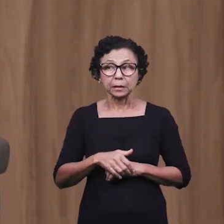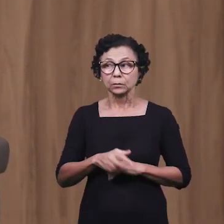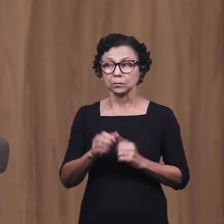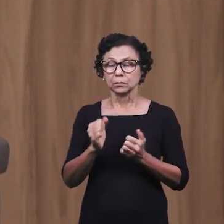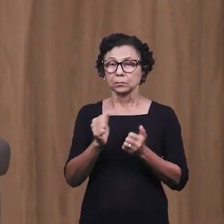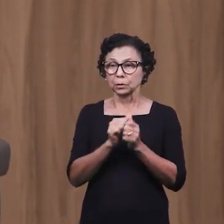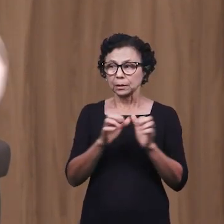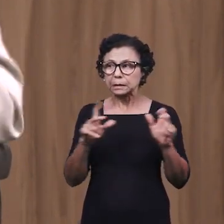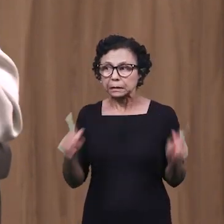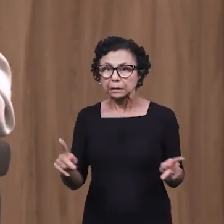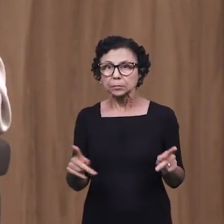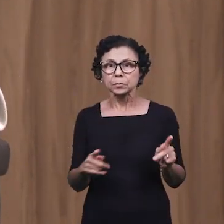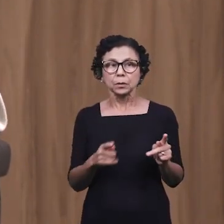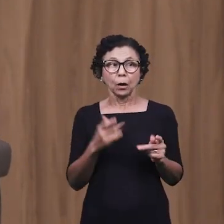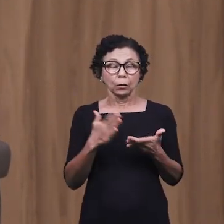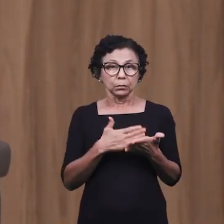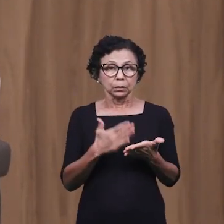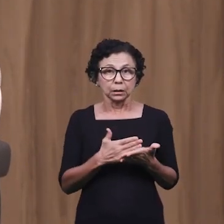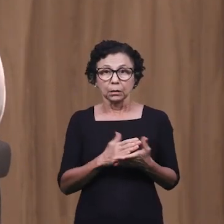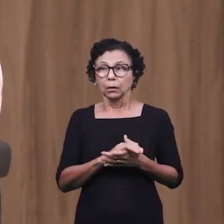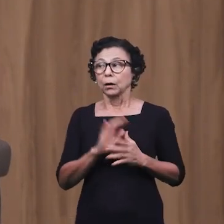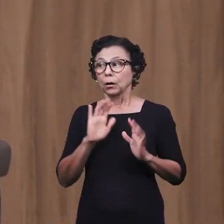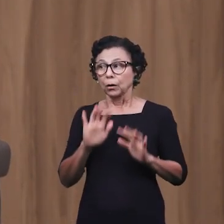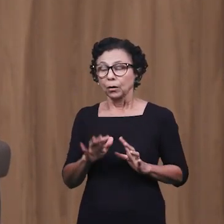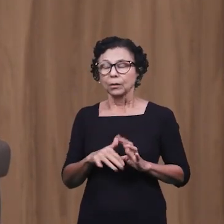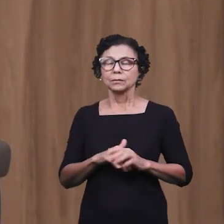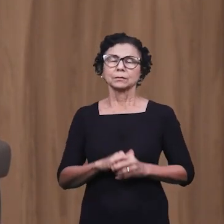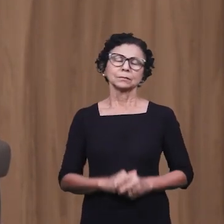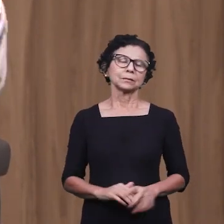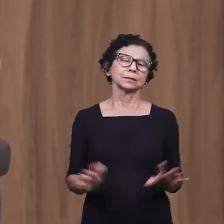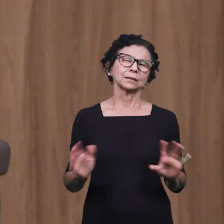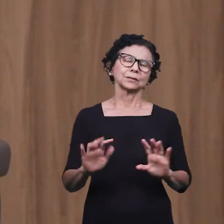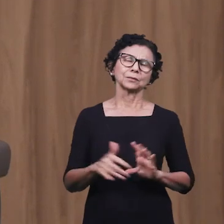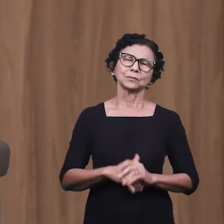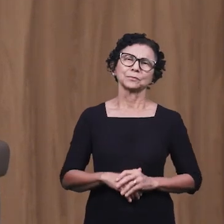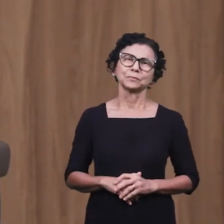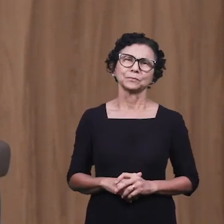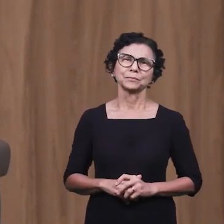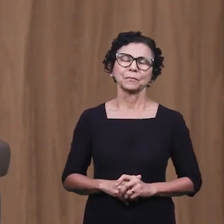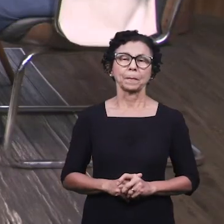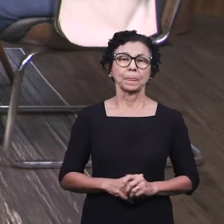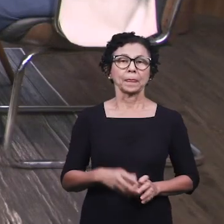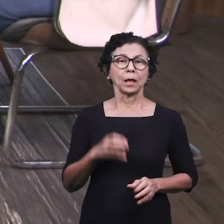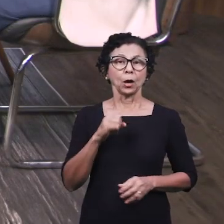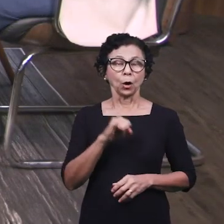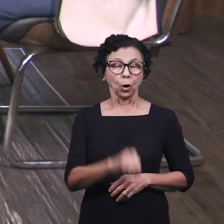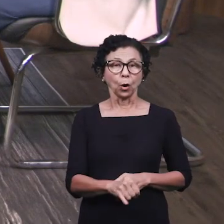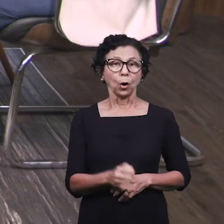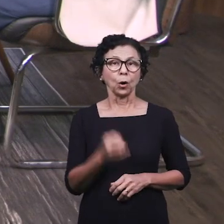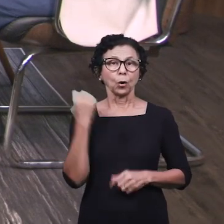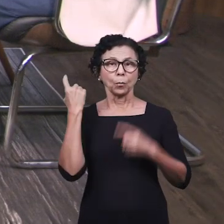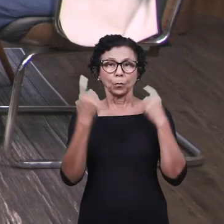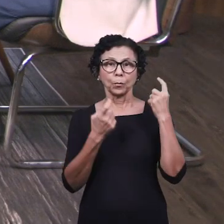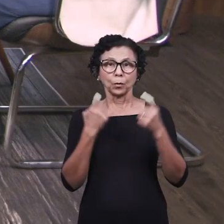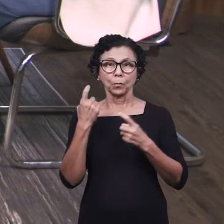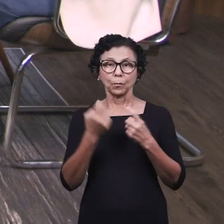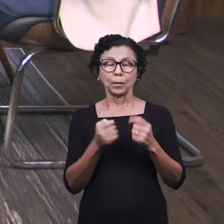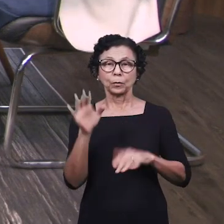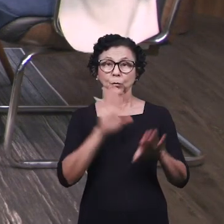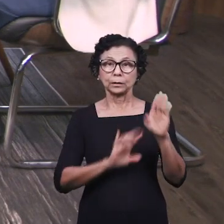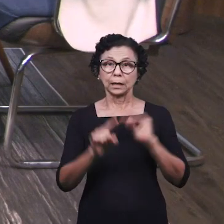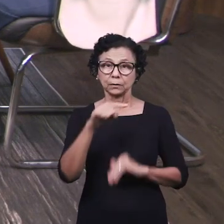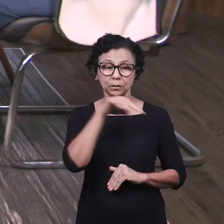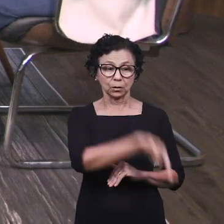Apocalipse. Porque a religião botou medo para você ir para o céu, e ele vai para o inferno. Quando ele fica muito preocupado com essas coisas, não